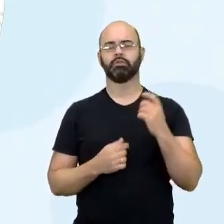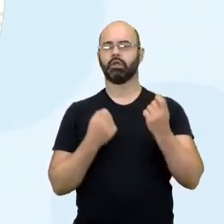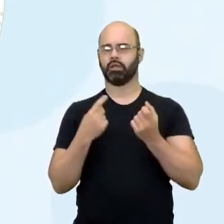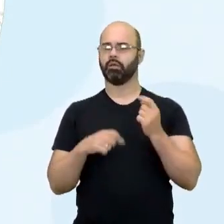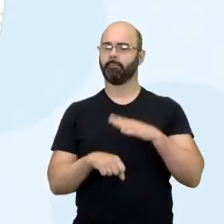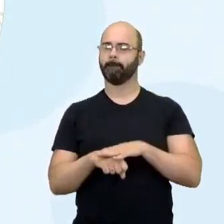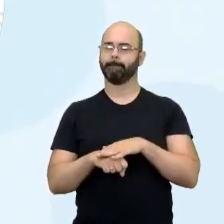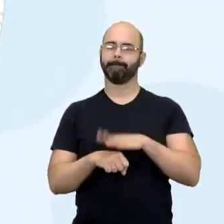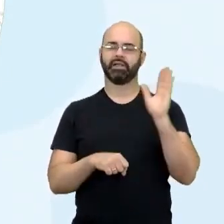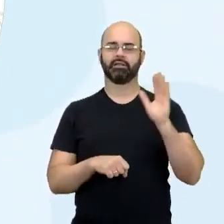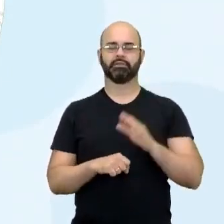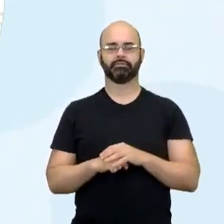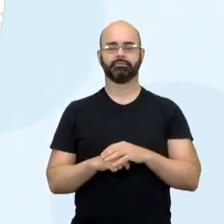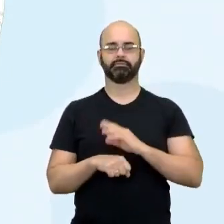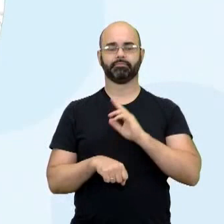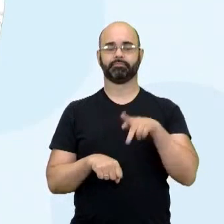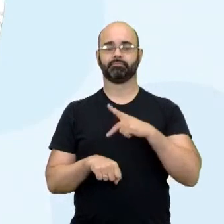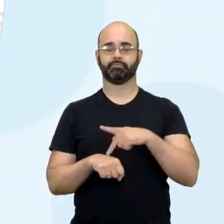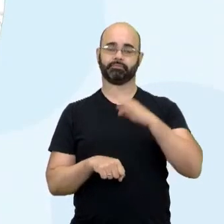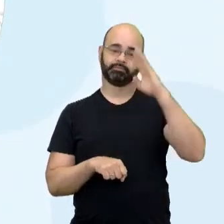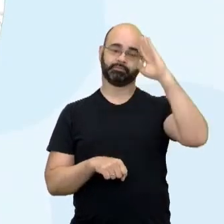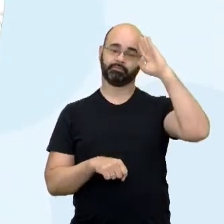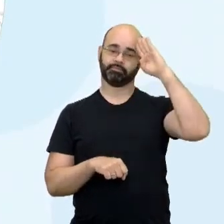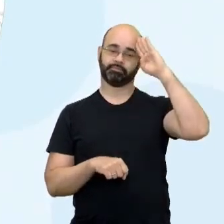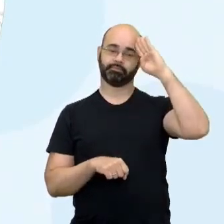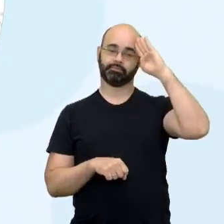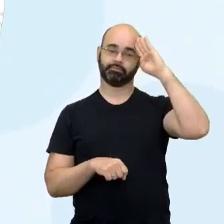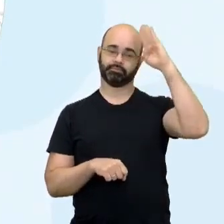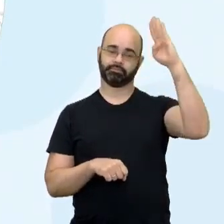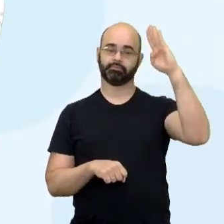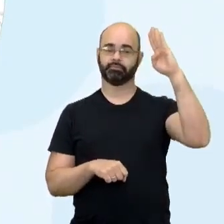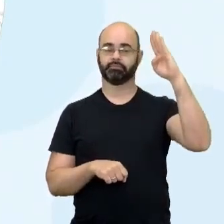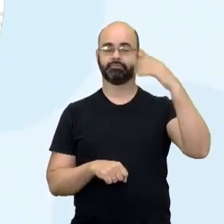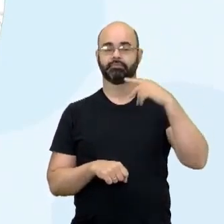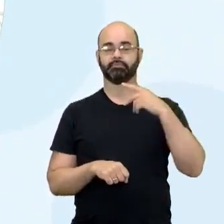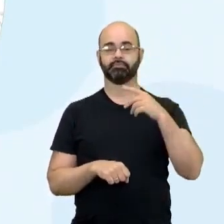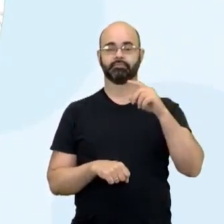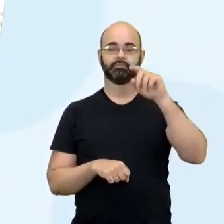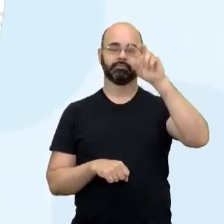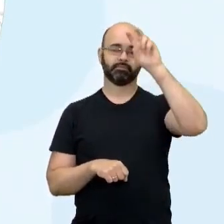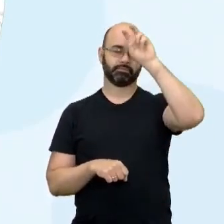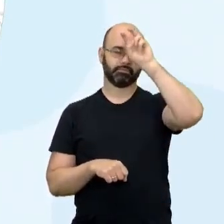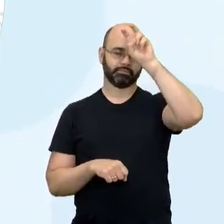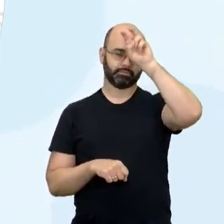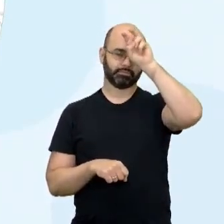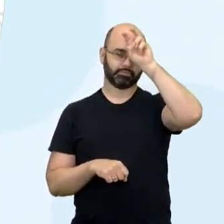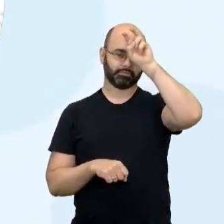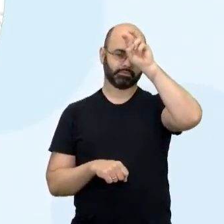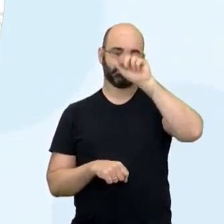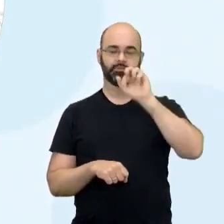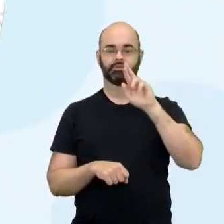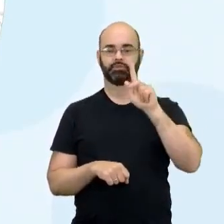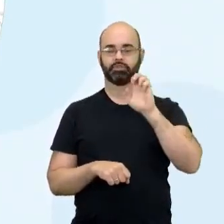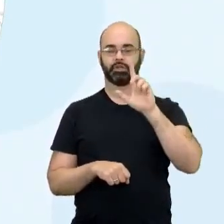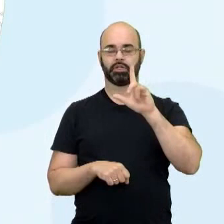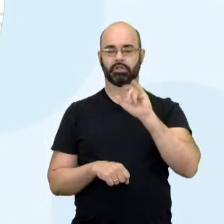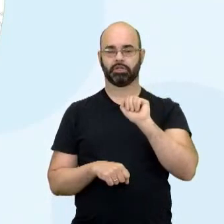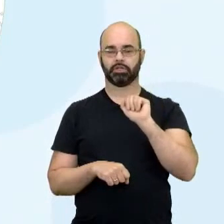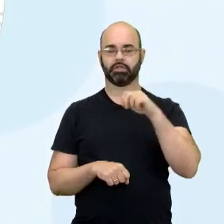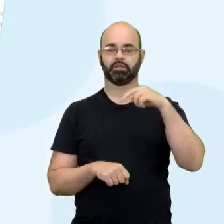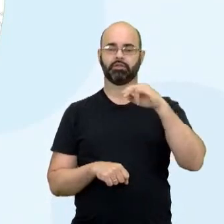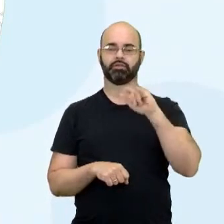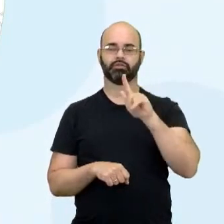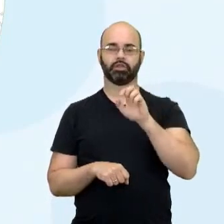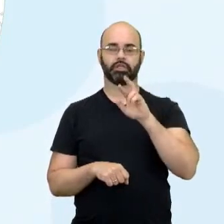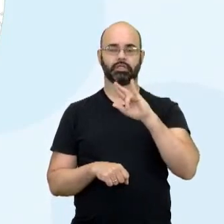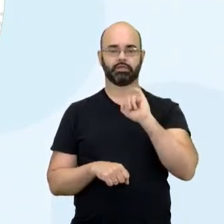mais, né? Os principais países aí que tem um PIB mais elevado é o Egito, a Argélia e a Nigéria, até a gente vê aí pelo